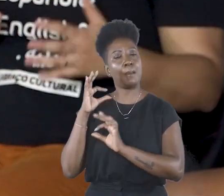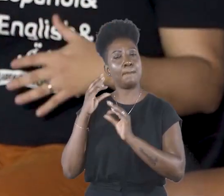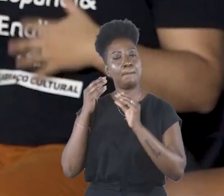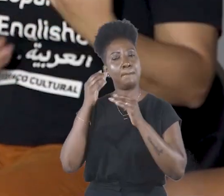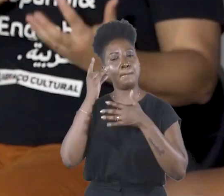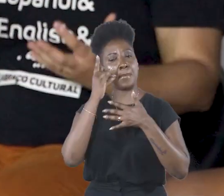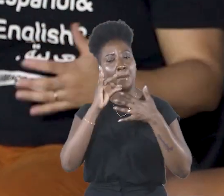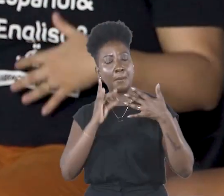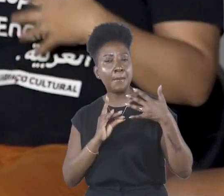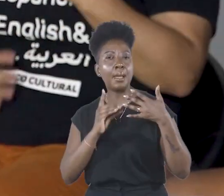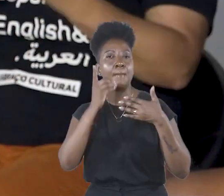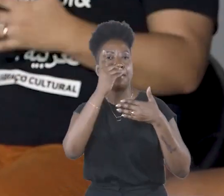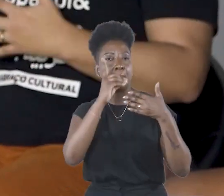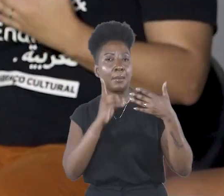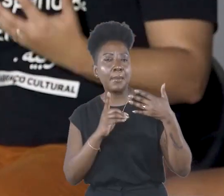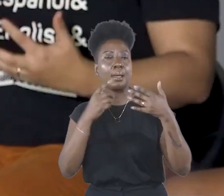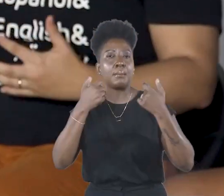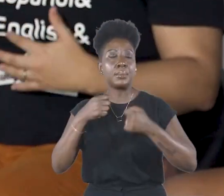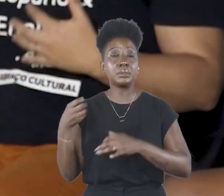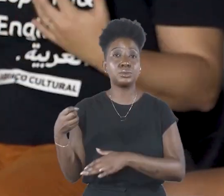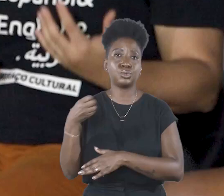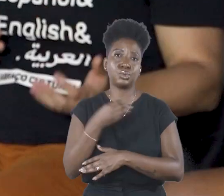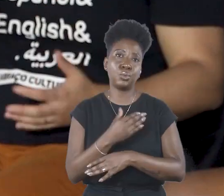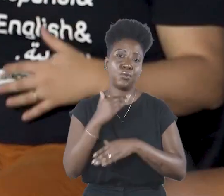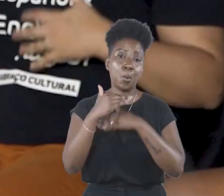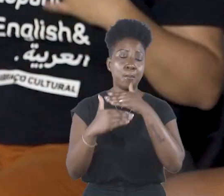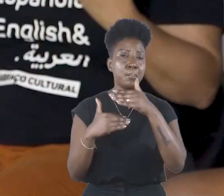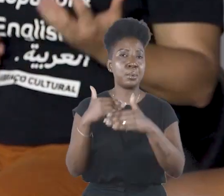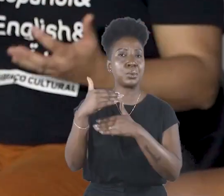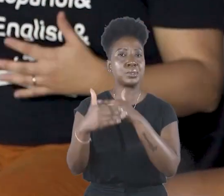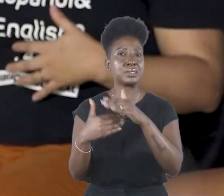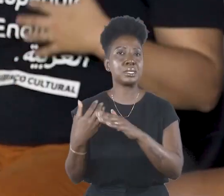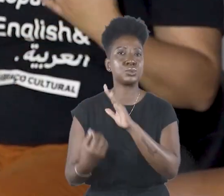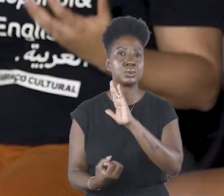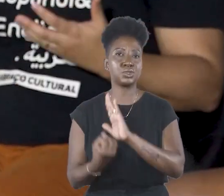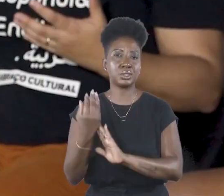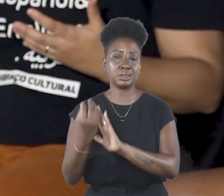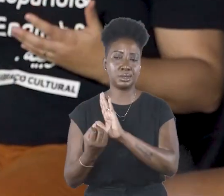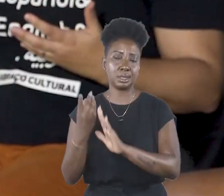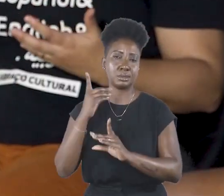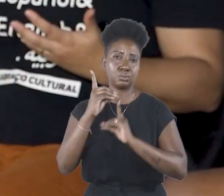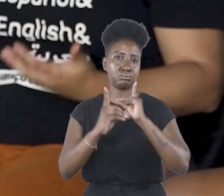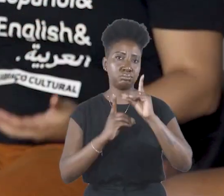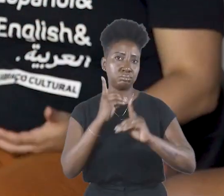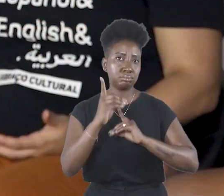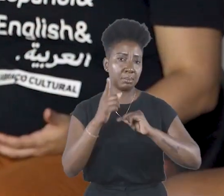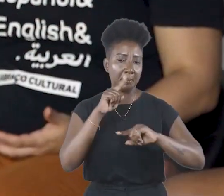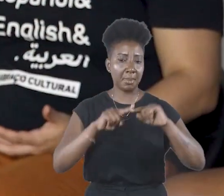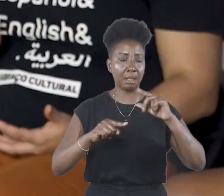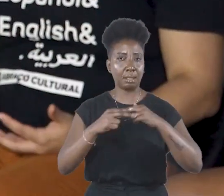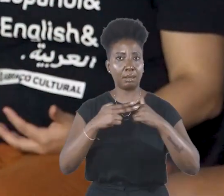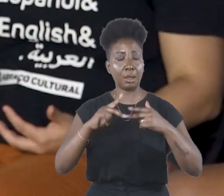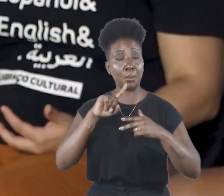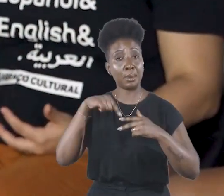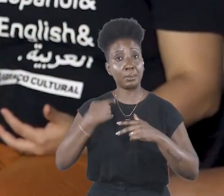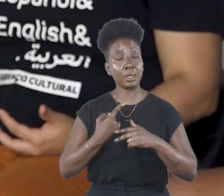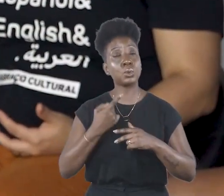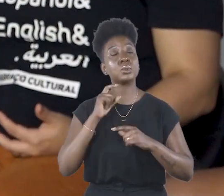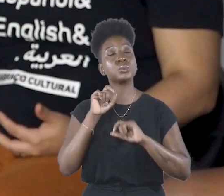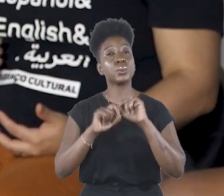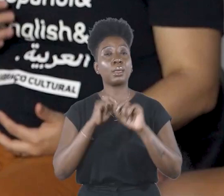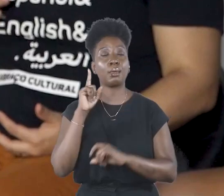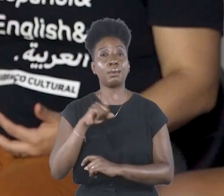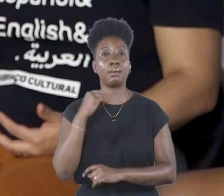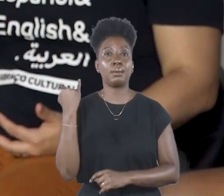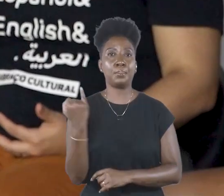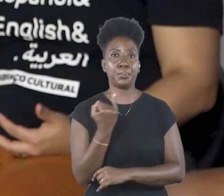atrás, é um material que já está datado, que precisa de renovação, então é um processo constante de construção de material didático, mas que para a gente faz